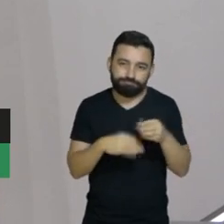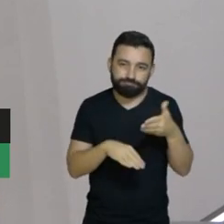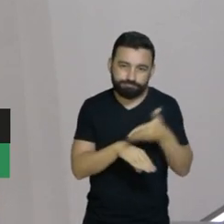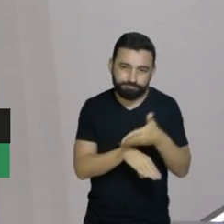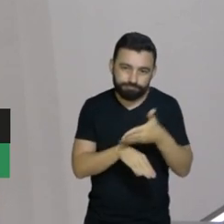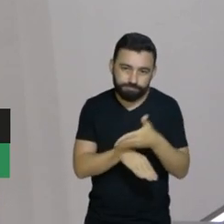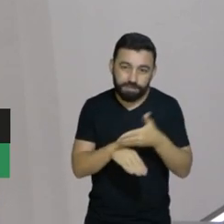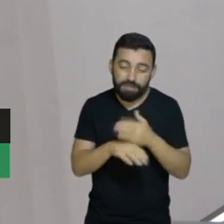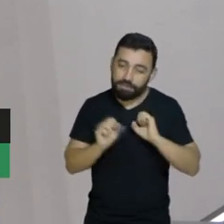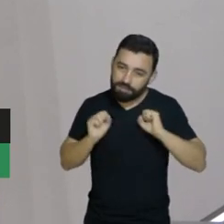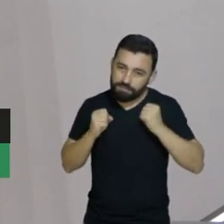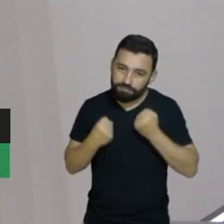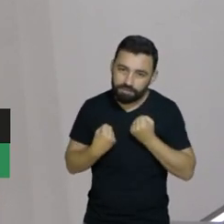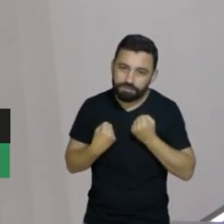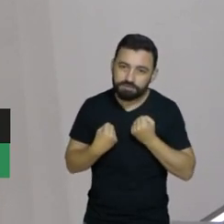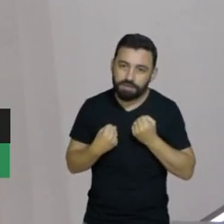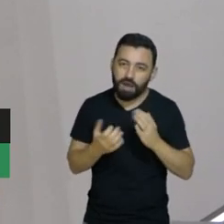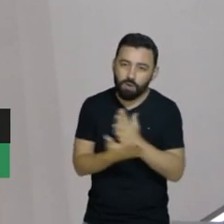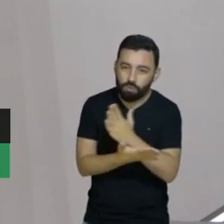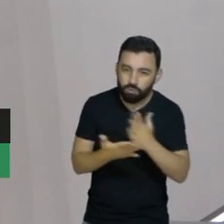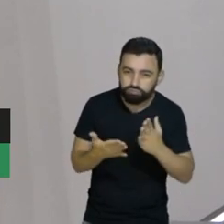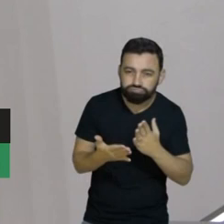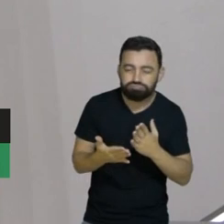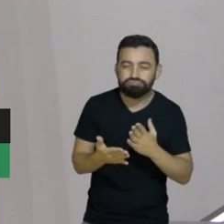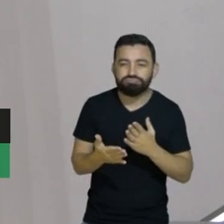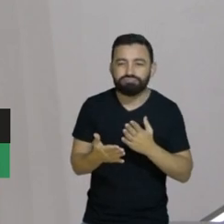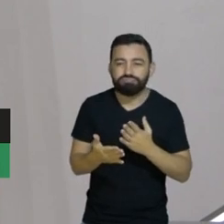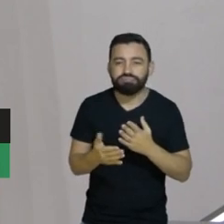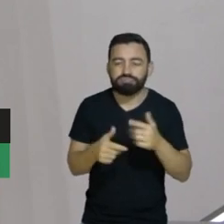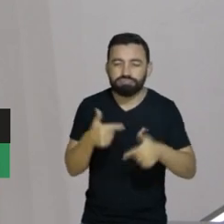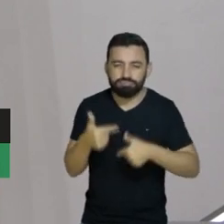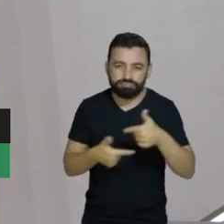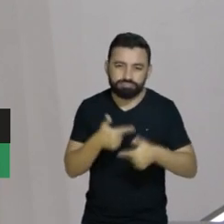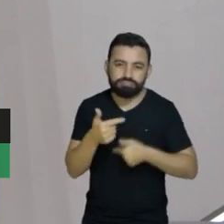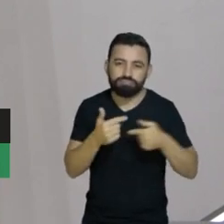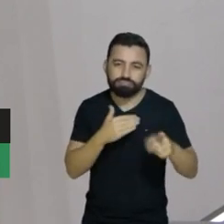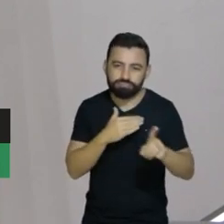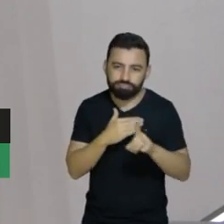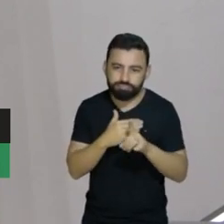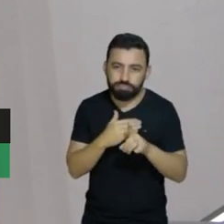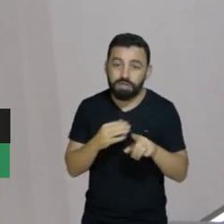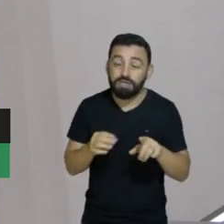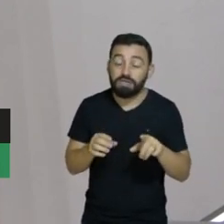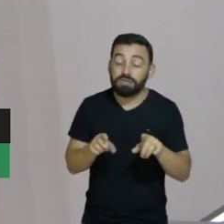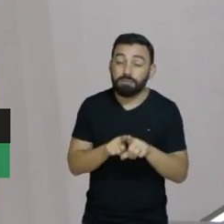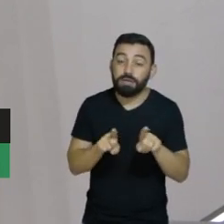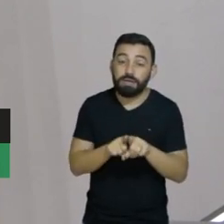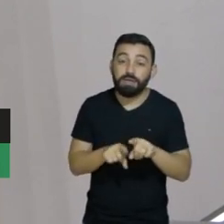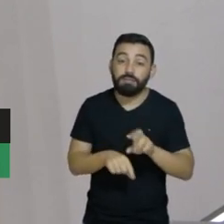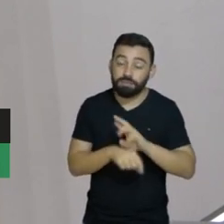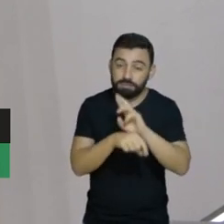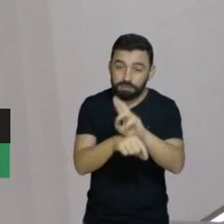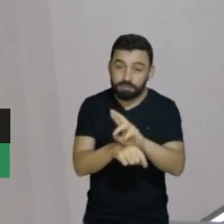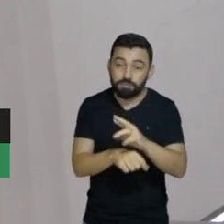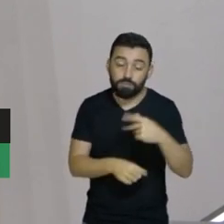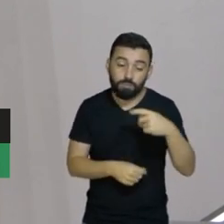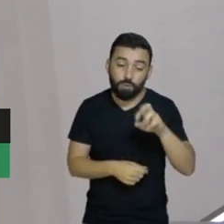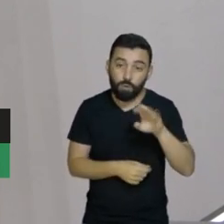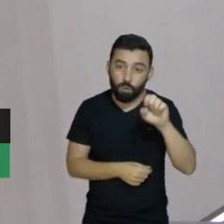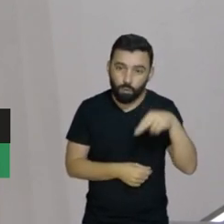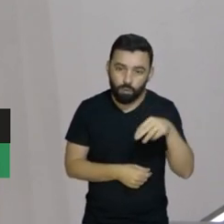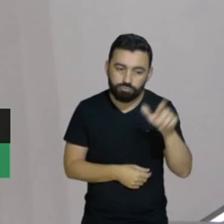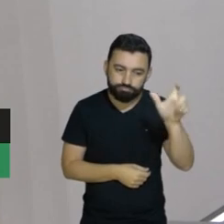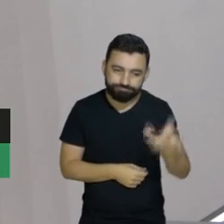de contribuintes e consumidores. Amanhã teremos a presença da representante do PROCON estadual, que